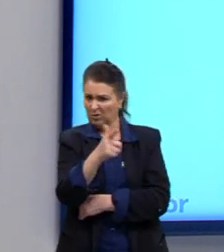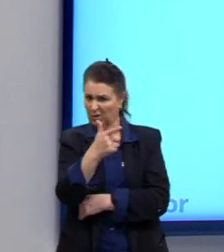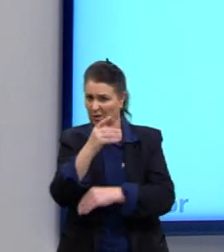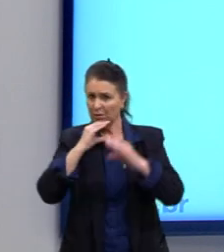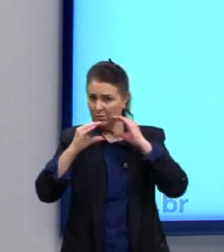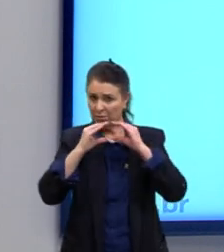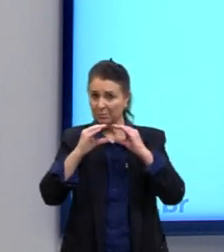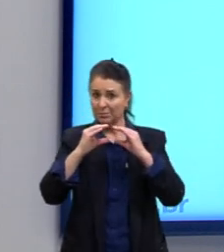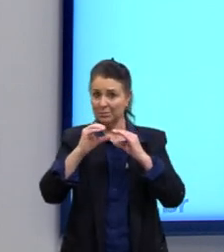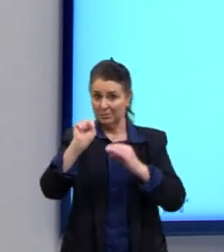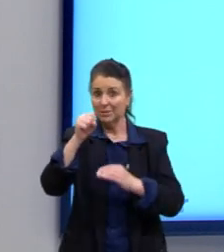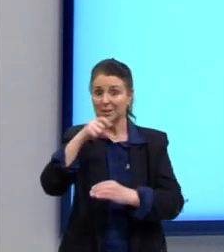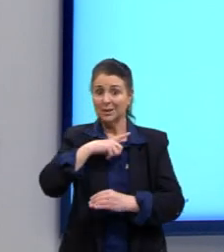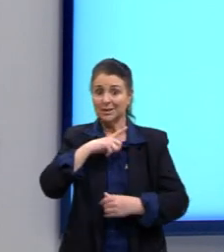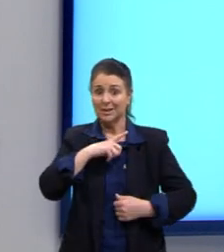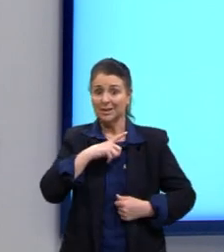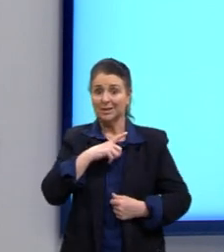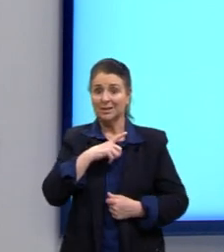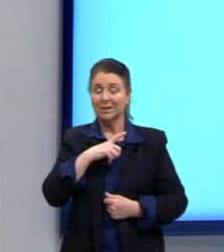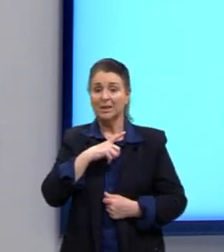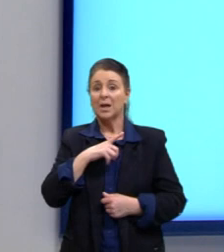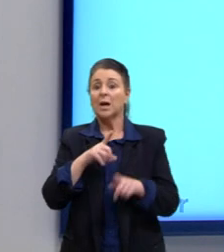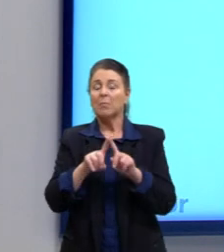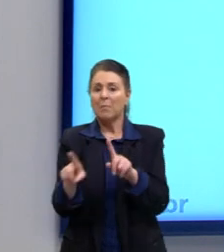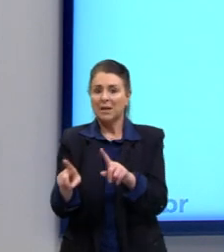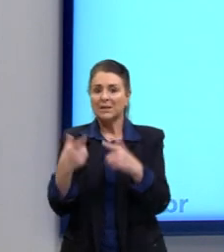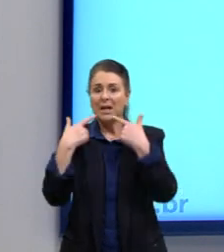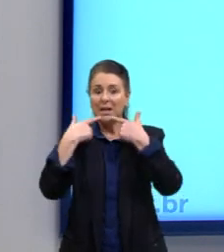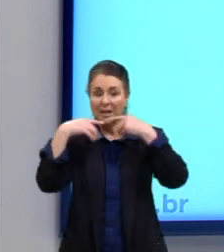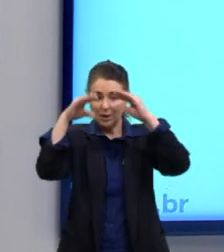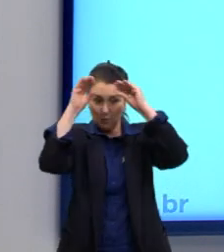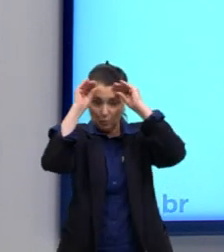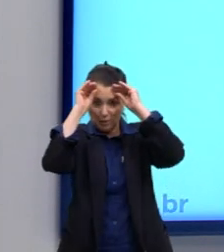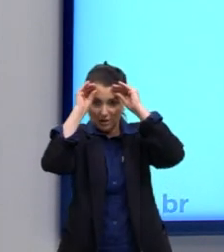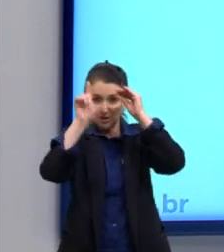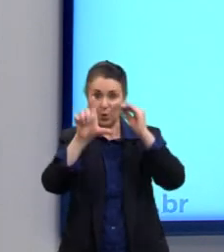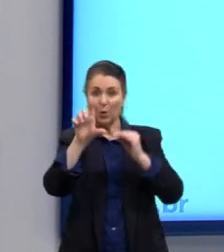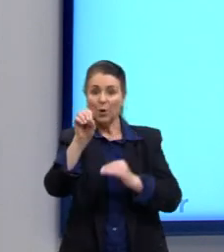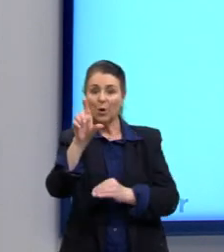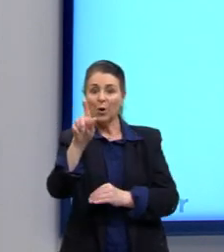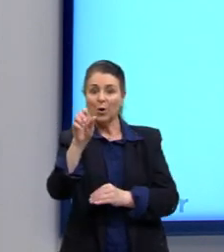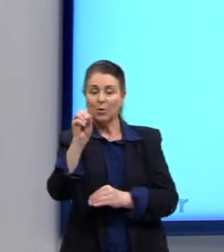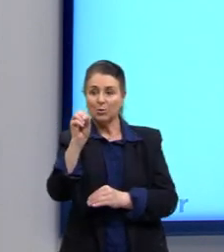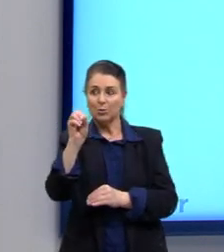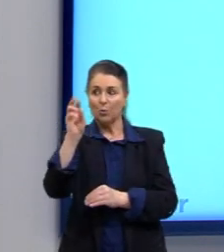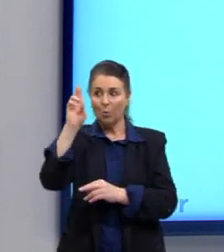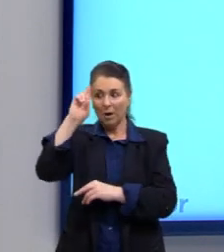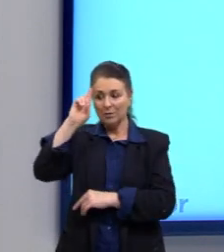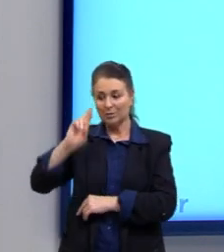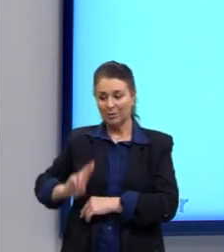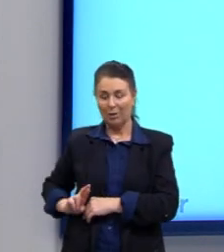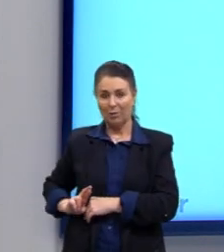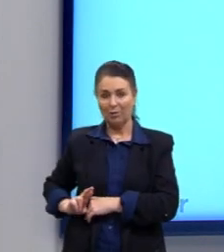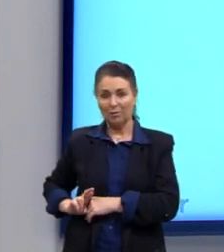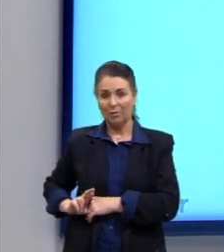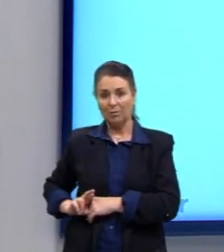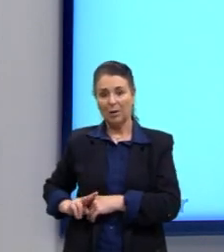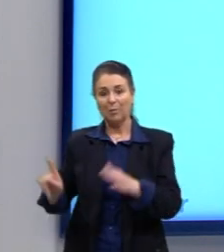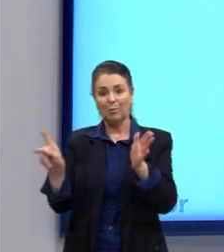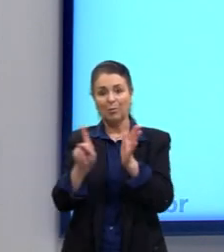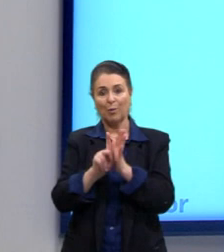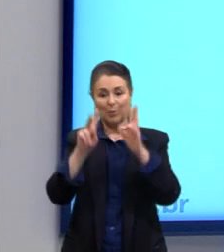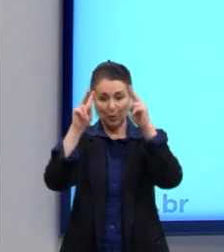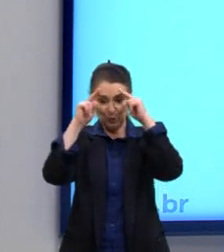se comunicam por favor né eles também se comunicam mas essa linguagem Logos racional é própria do ser humano